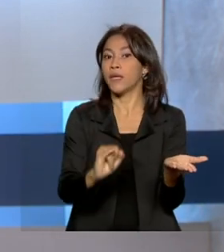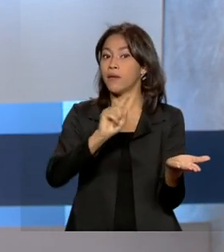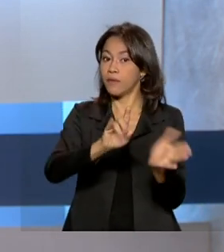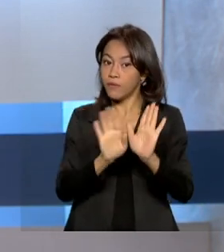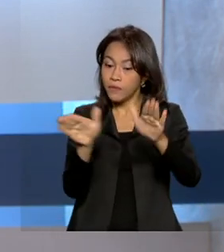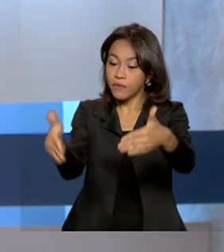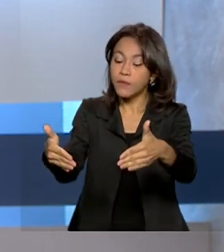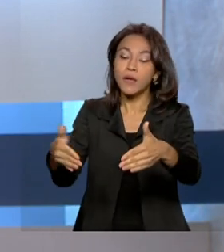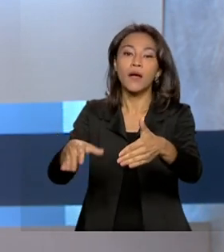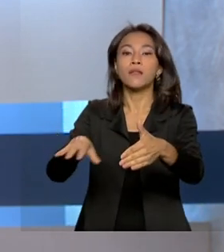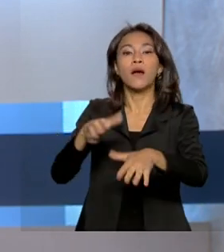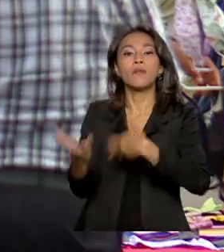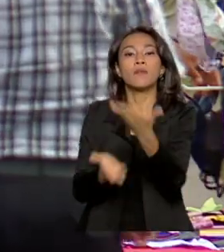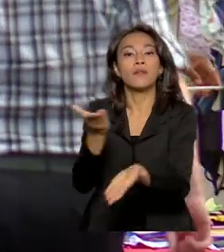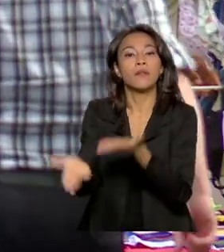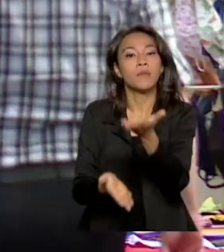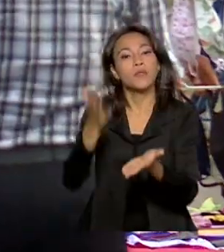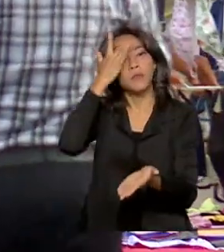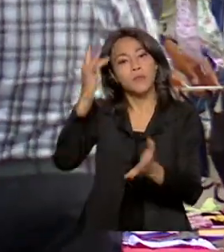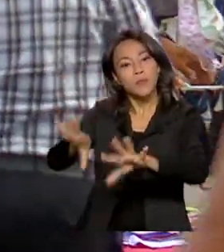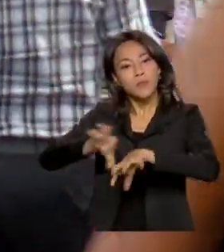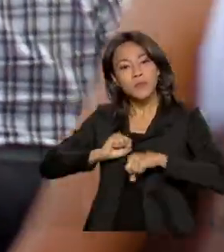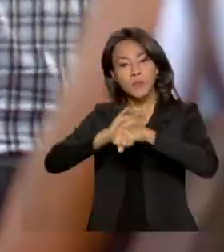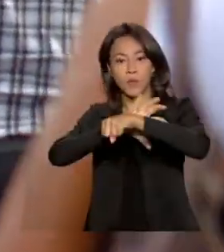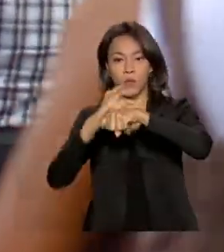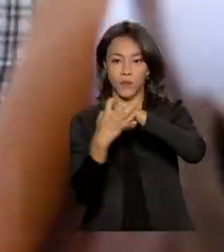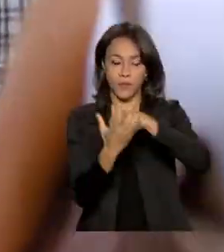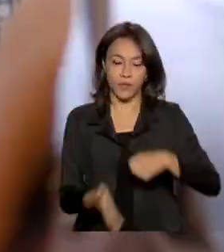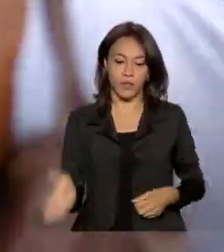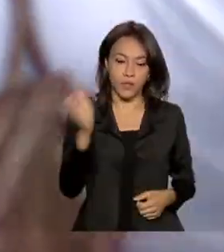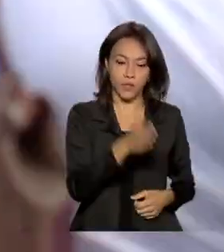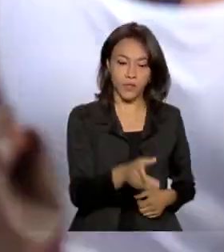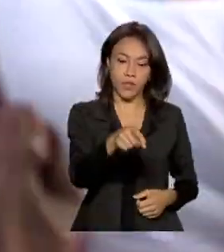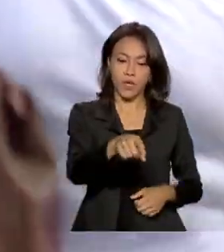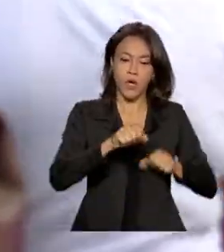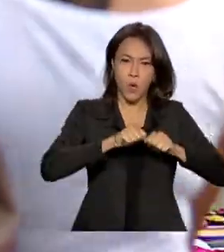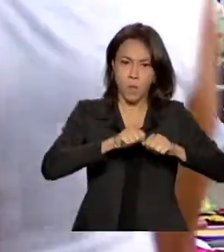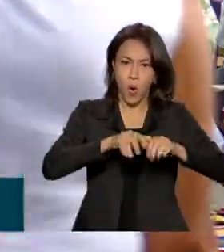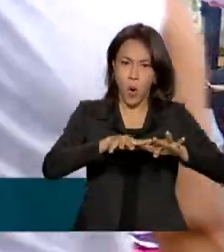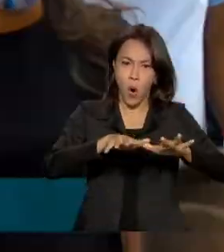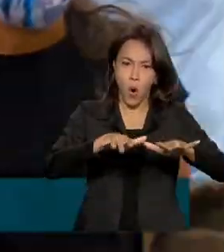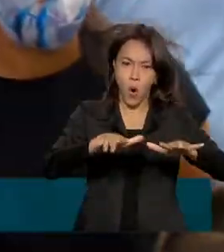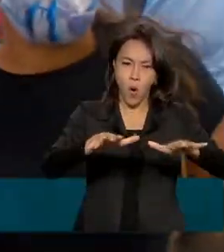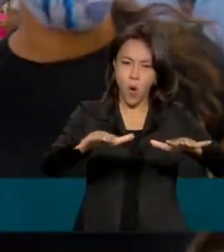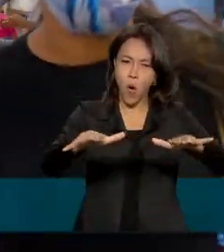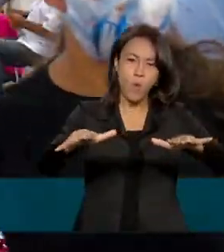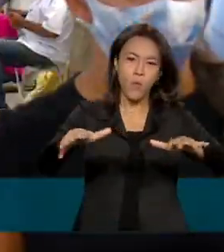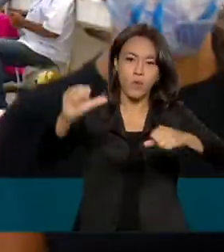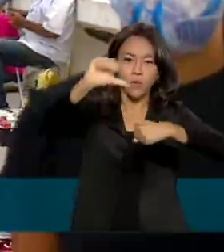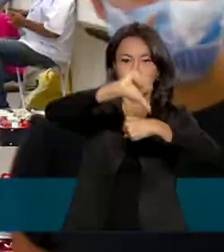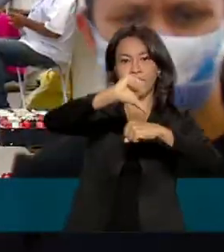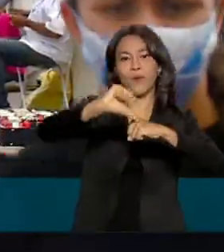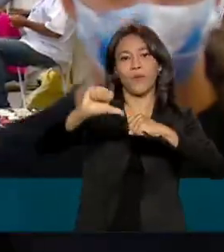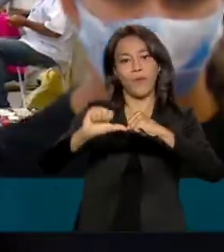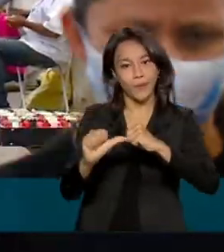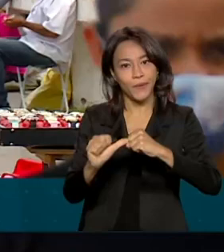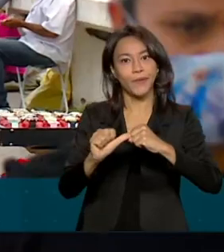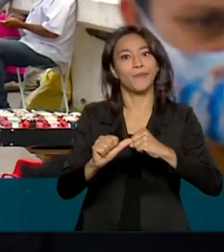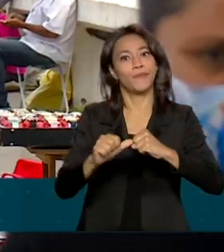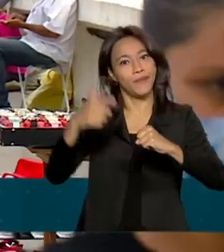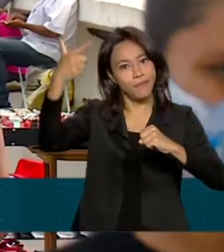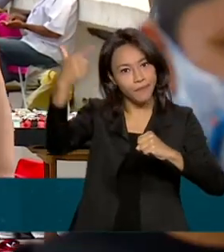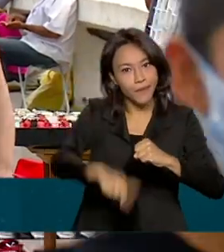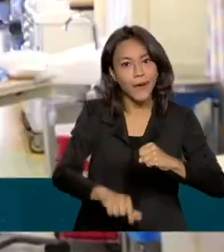com Covid-19. Com o avanço da variante Ômicron no país e a possibilidade de um novo pico